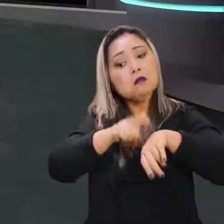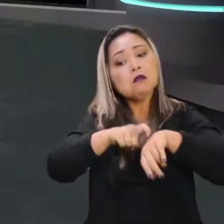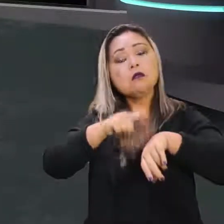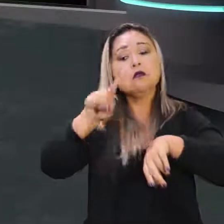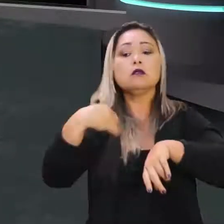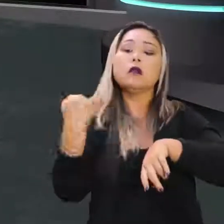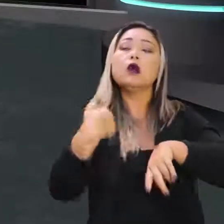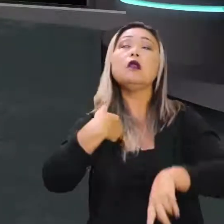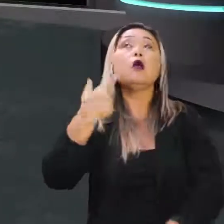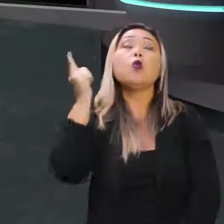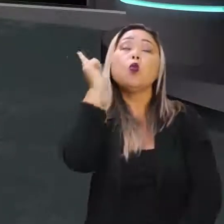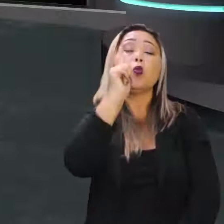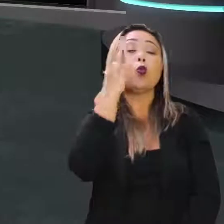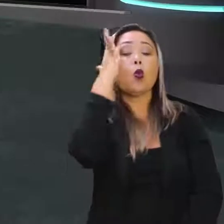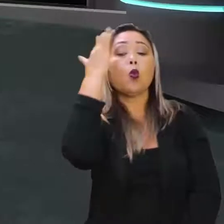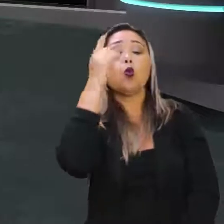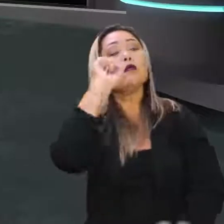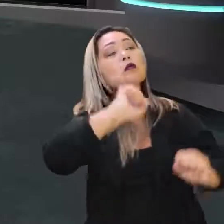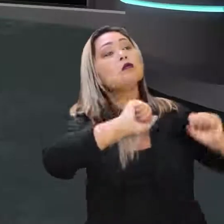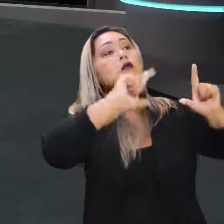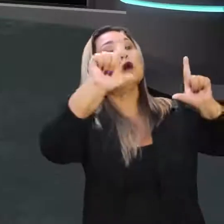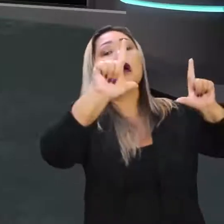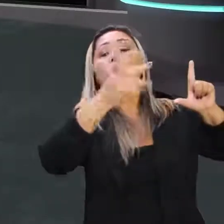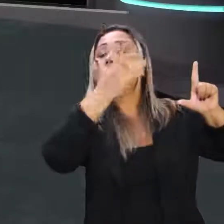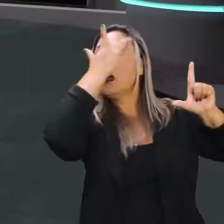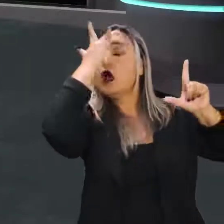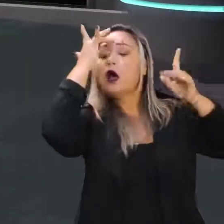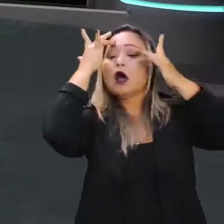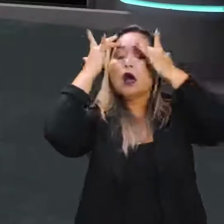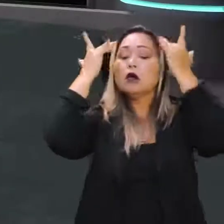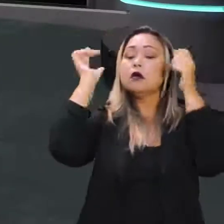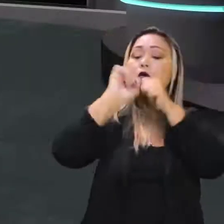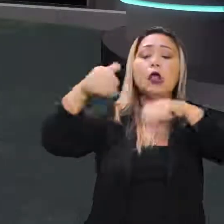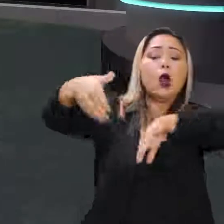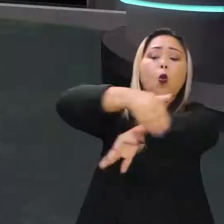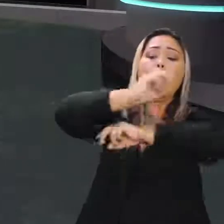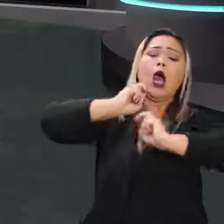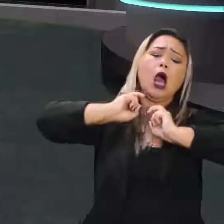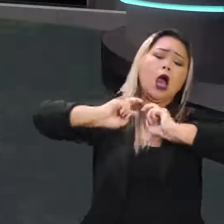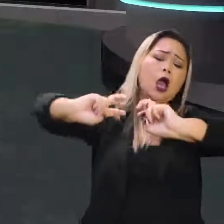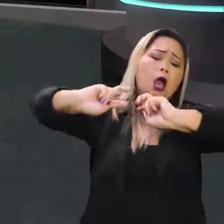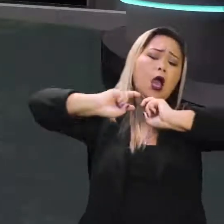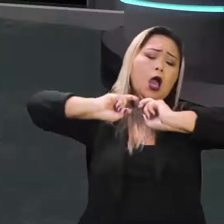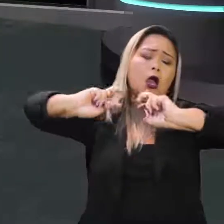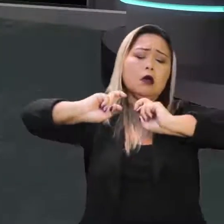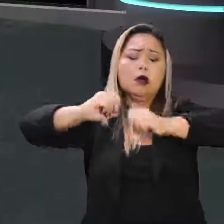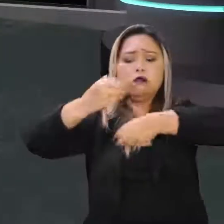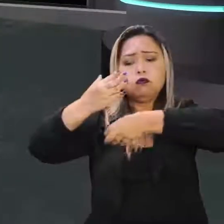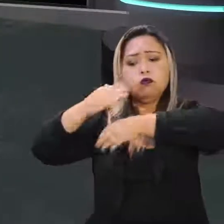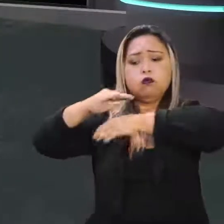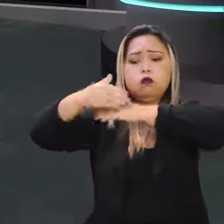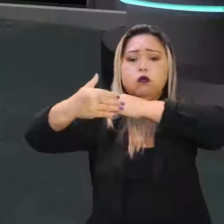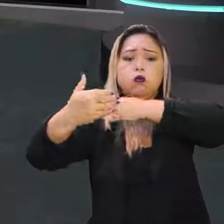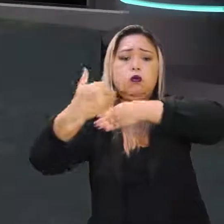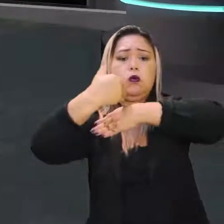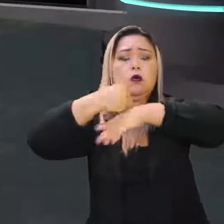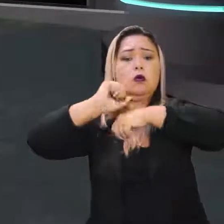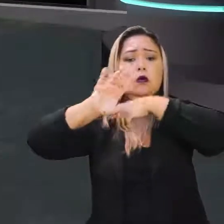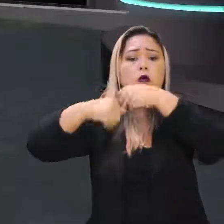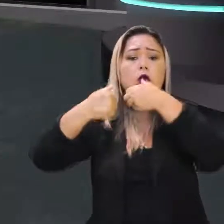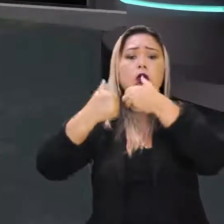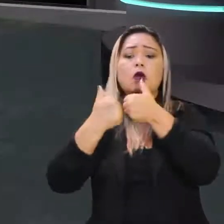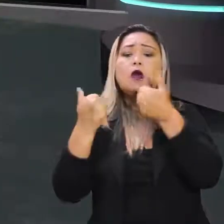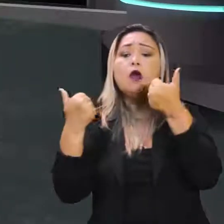conseguia imaginar, por meio dessa obra, as pessoas ali na rua gritando, fizeram barricata, né, próximo